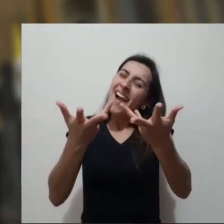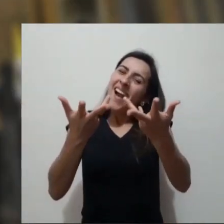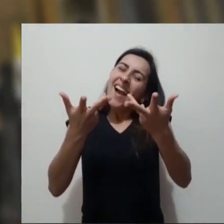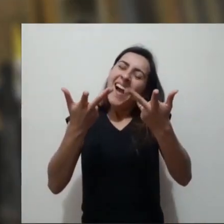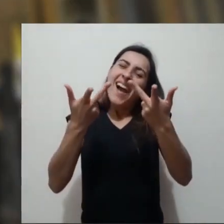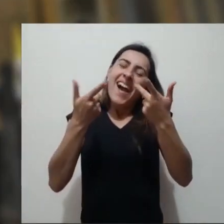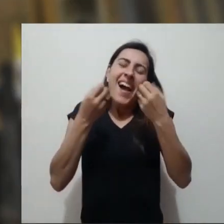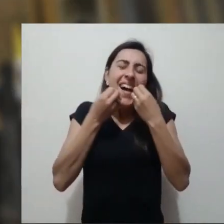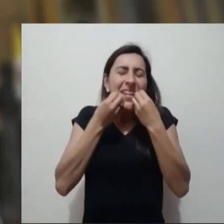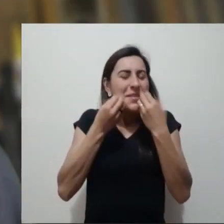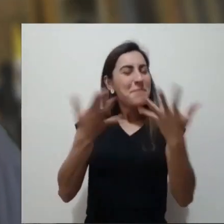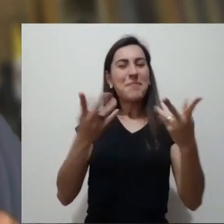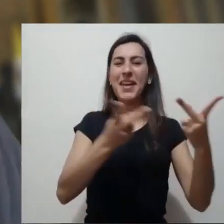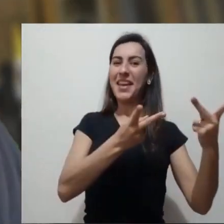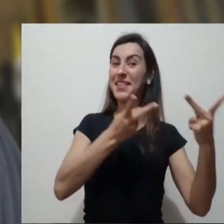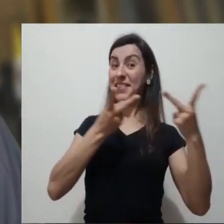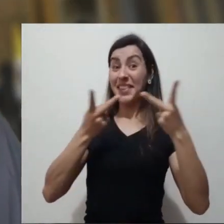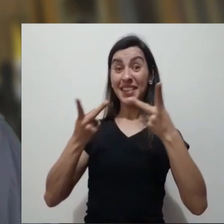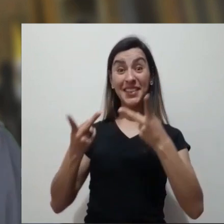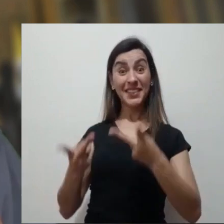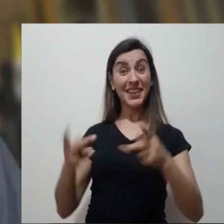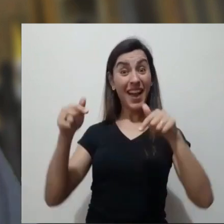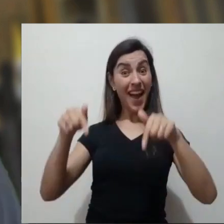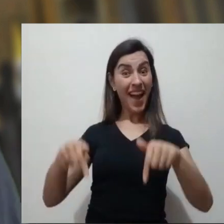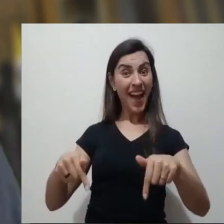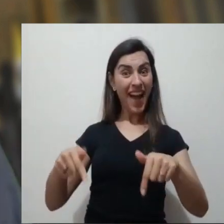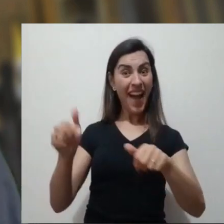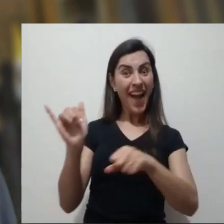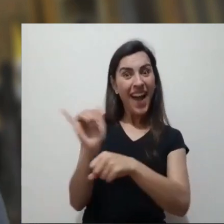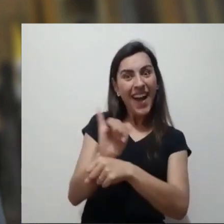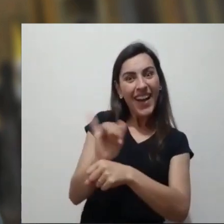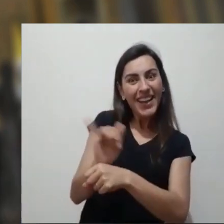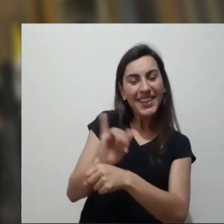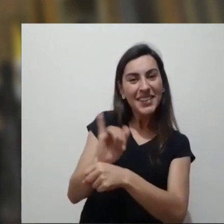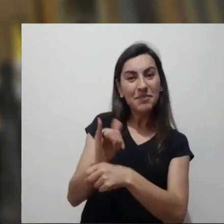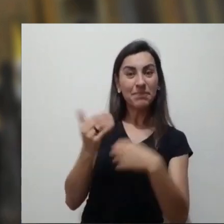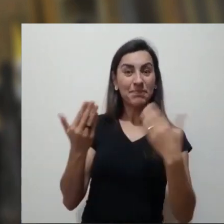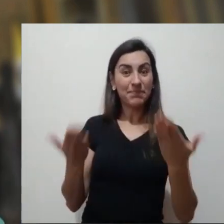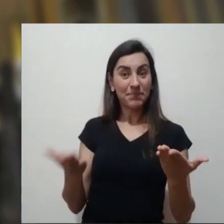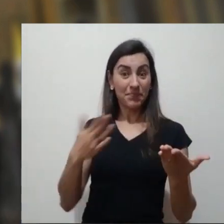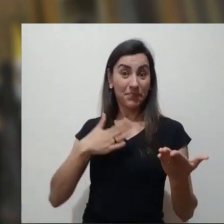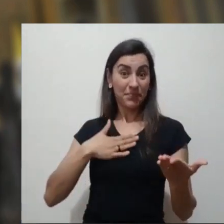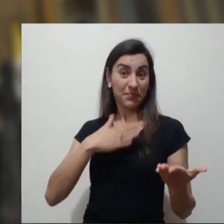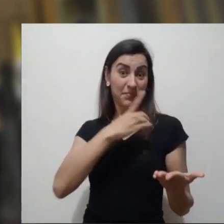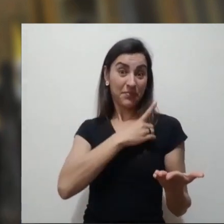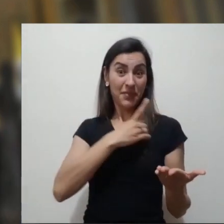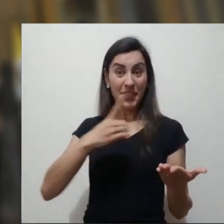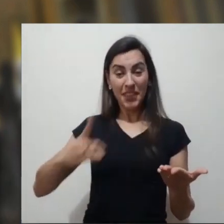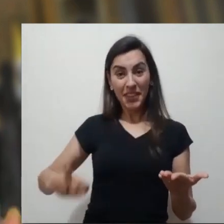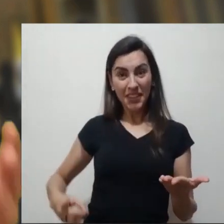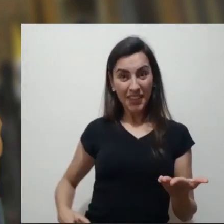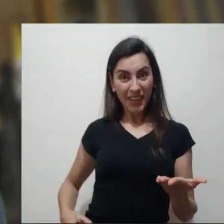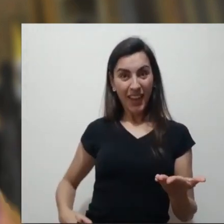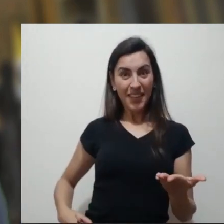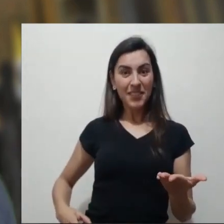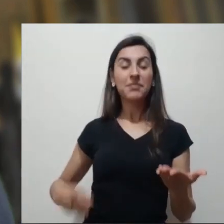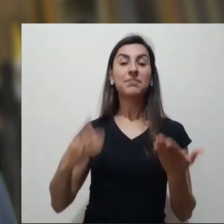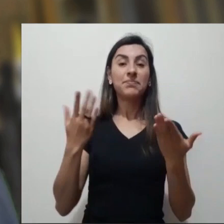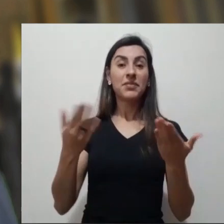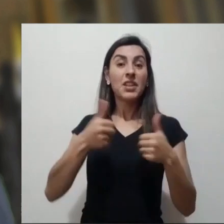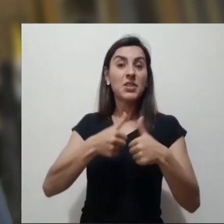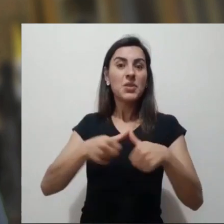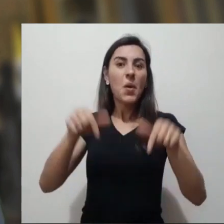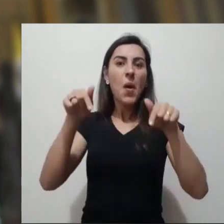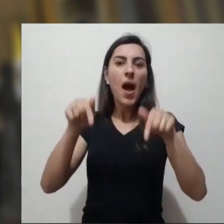Seja galhardamente bem-vindo a este canal! Eu sou o Diácono Cleverson e estou